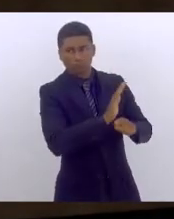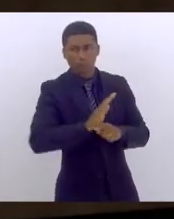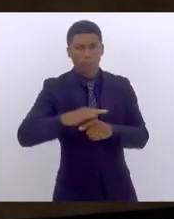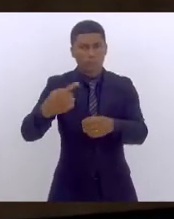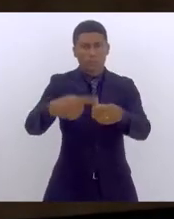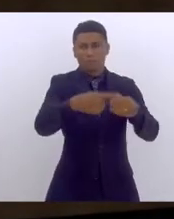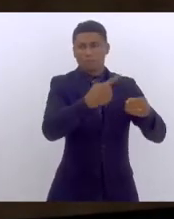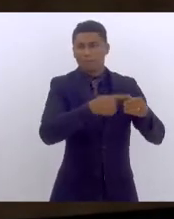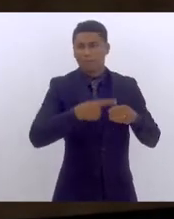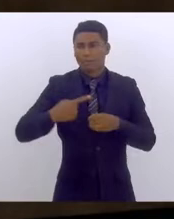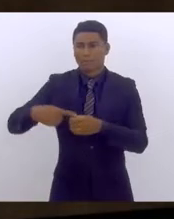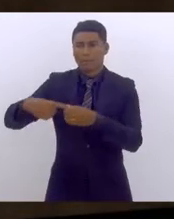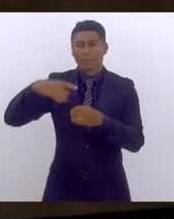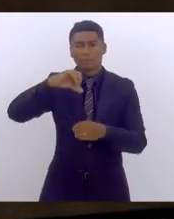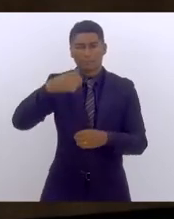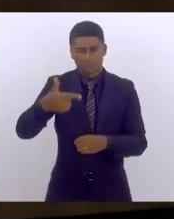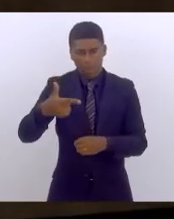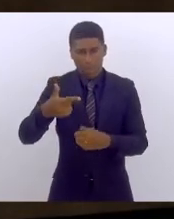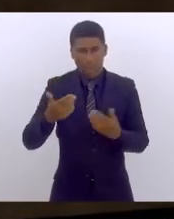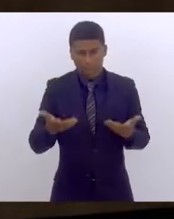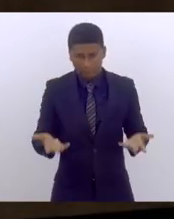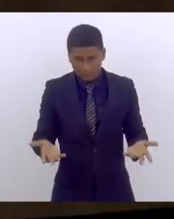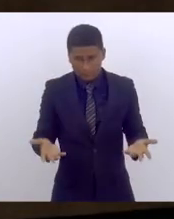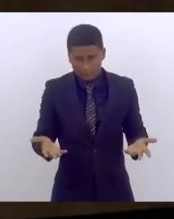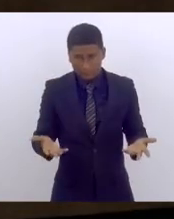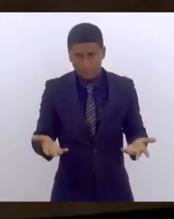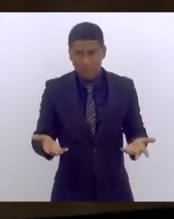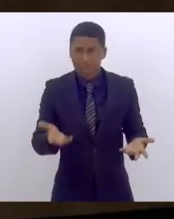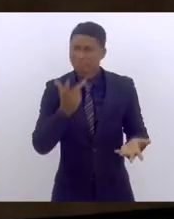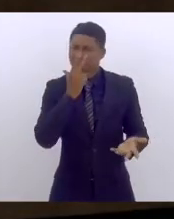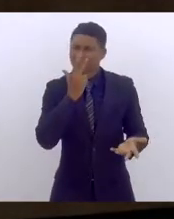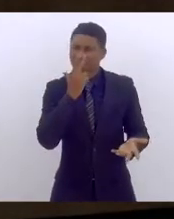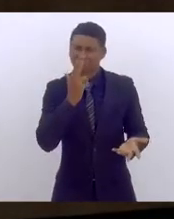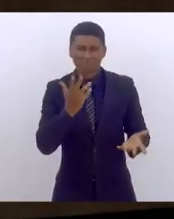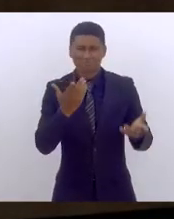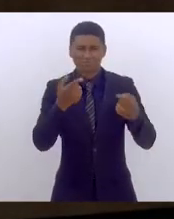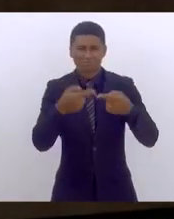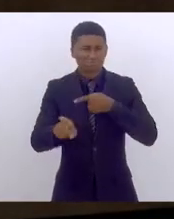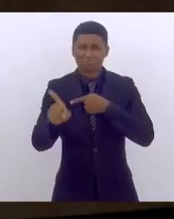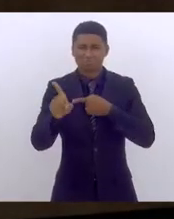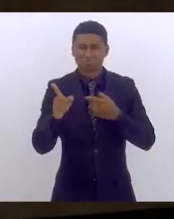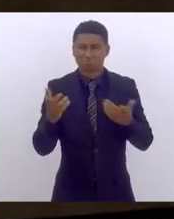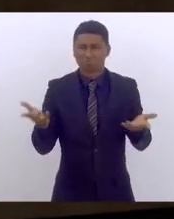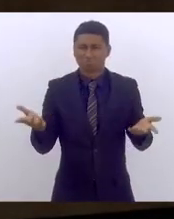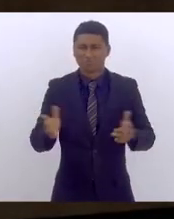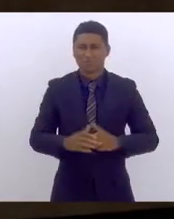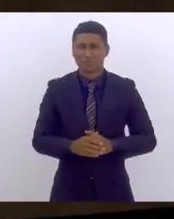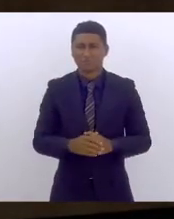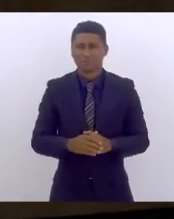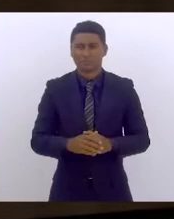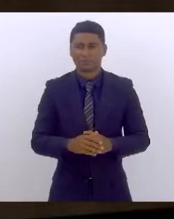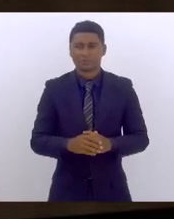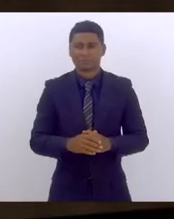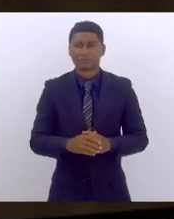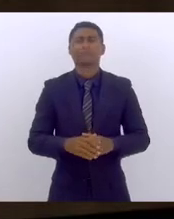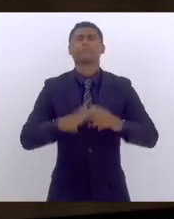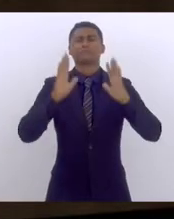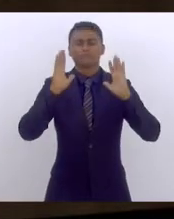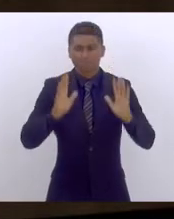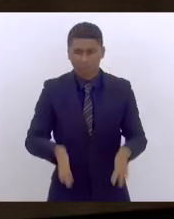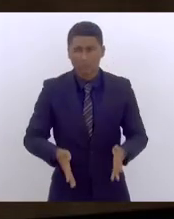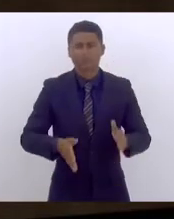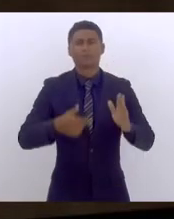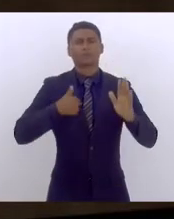municípios, não faz isso muito sentido. Então, já produzi emendas,